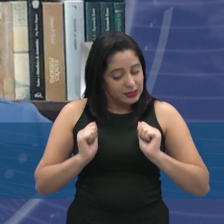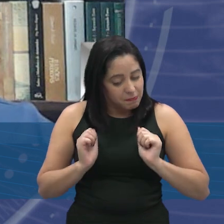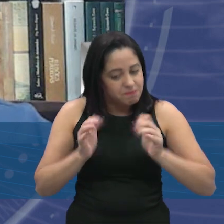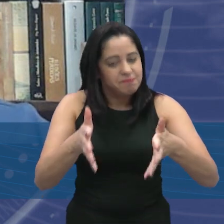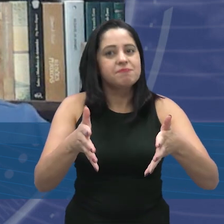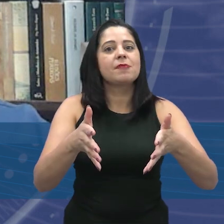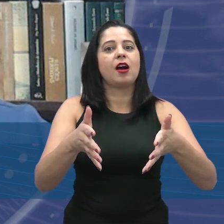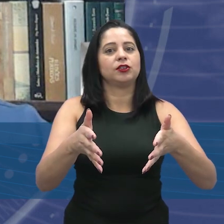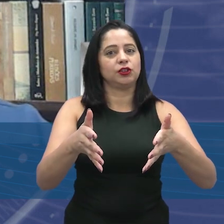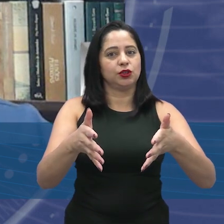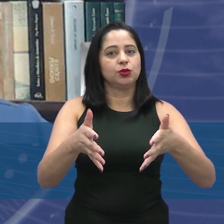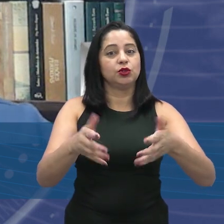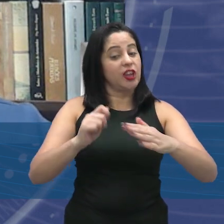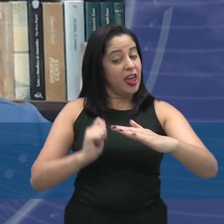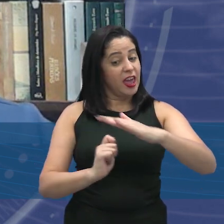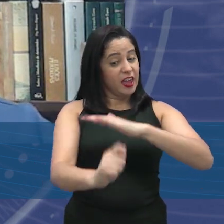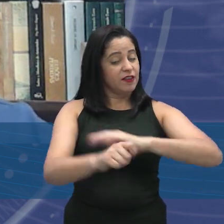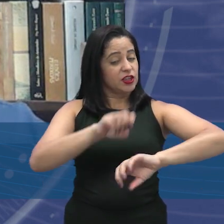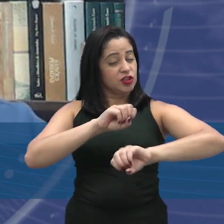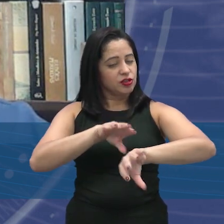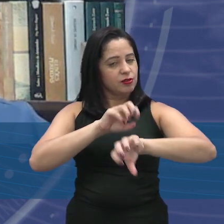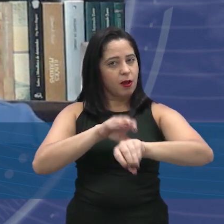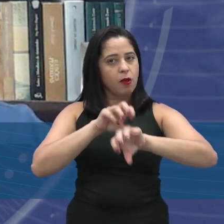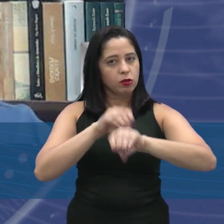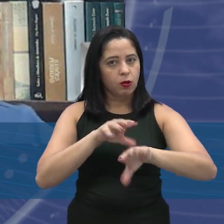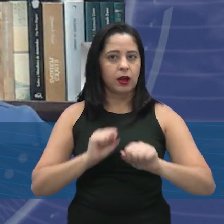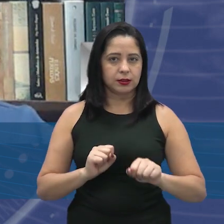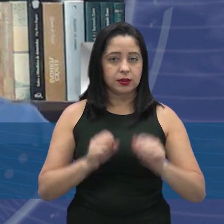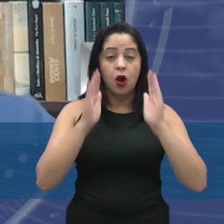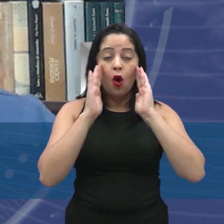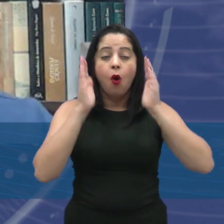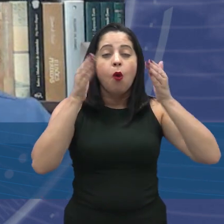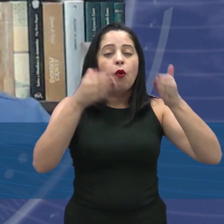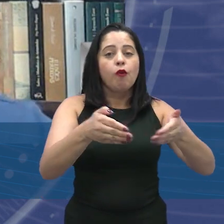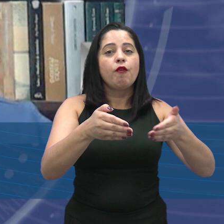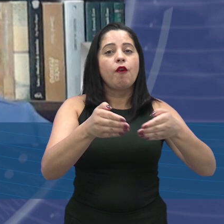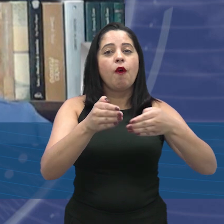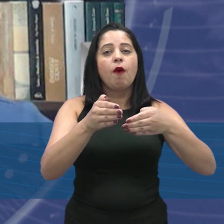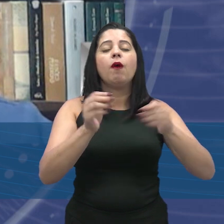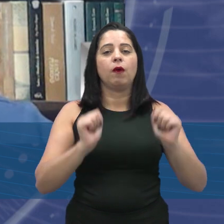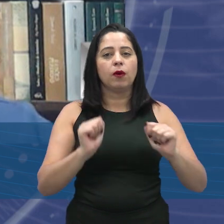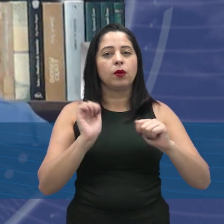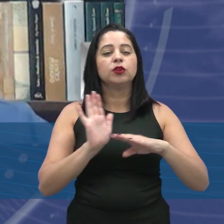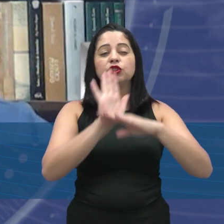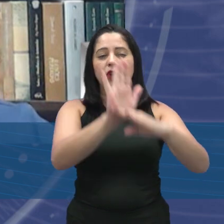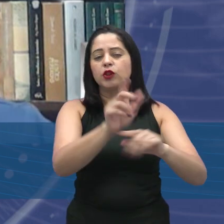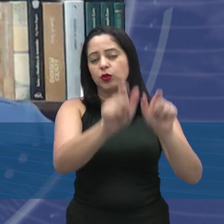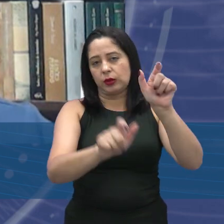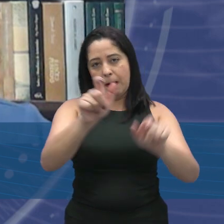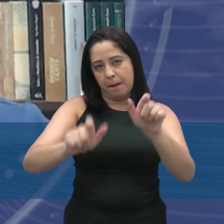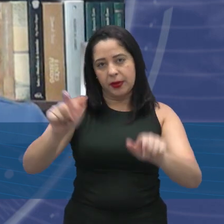população, uma educação talvez um pouco mais direcionada para a necessidade das